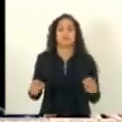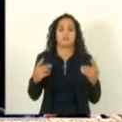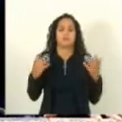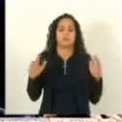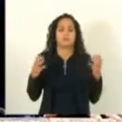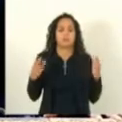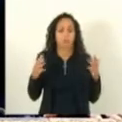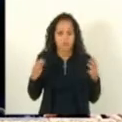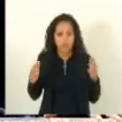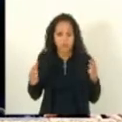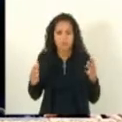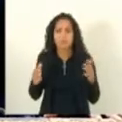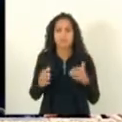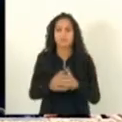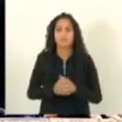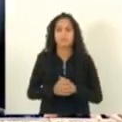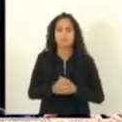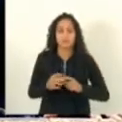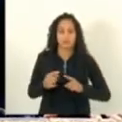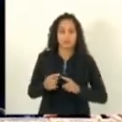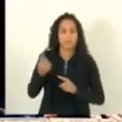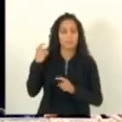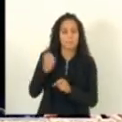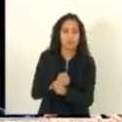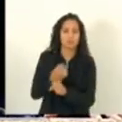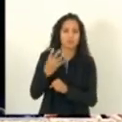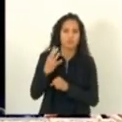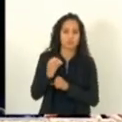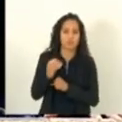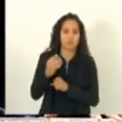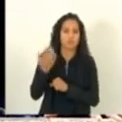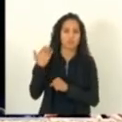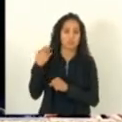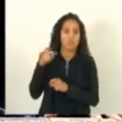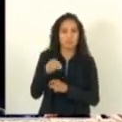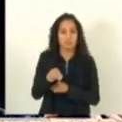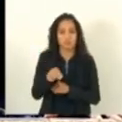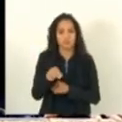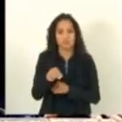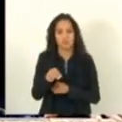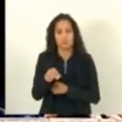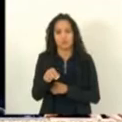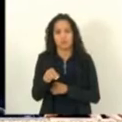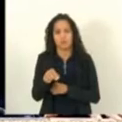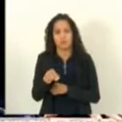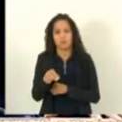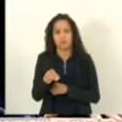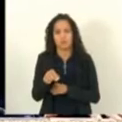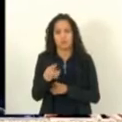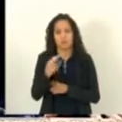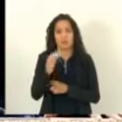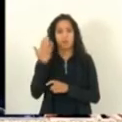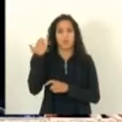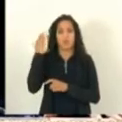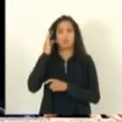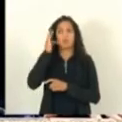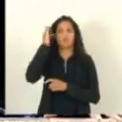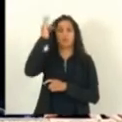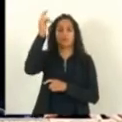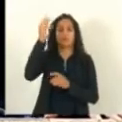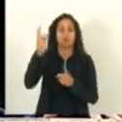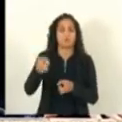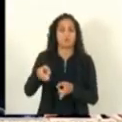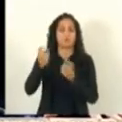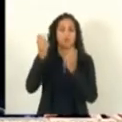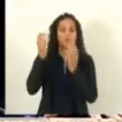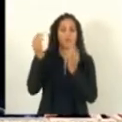parabéns. Lá atrás, há mais de 40 anos, você, visionário que foi, viu que a comunicação